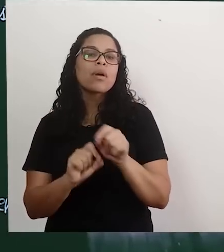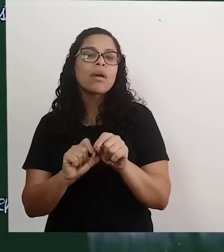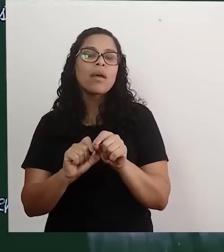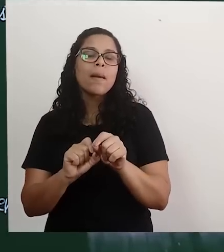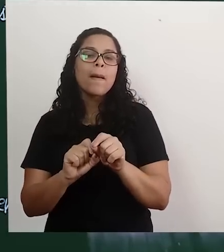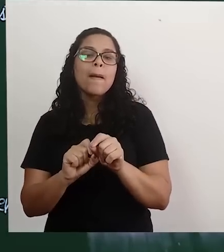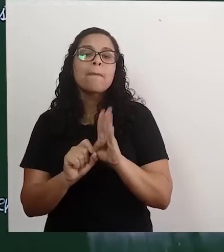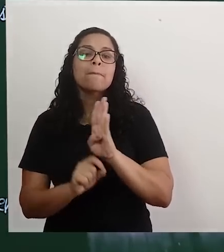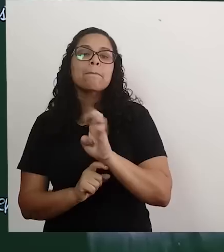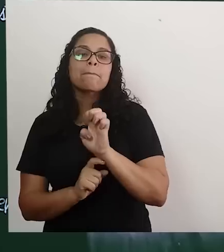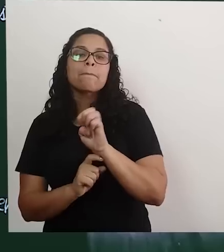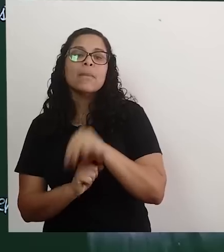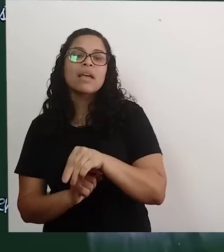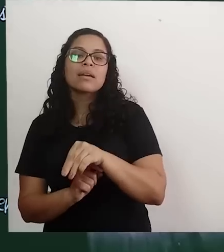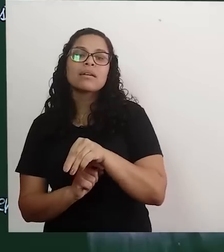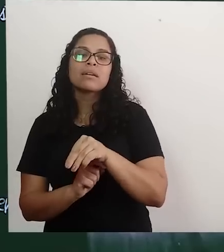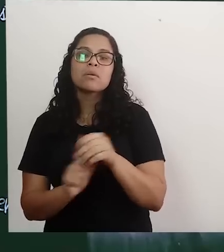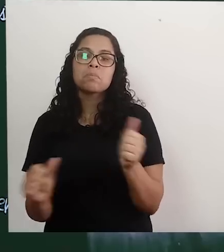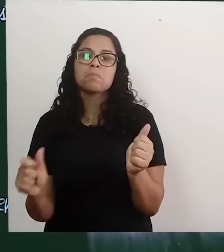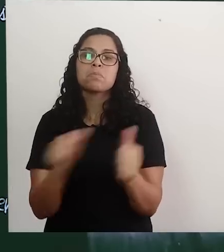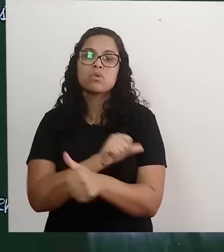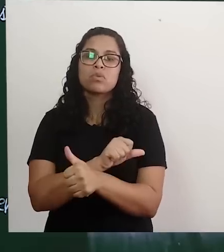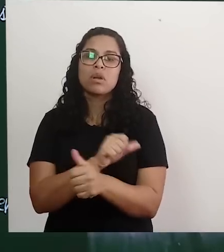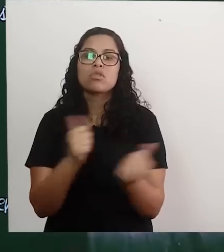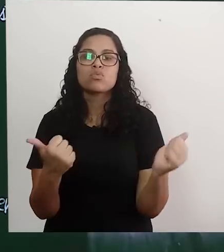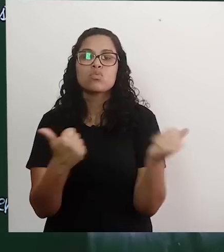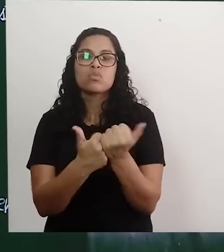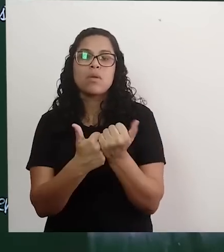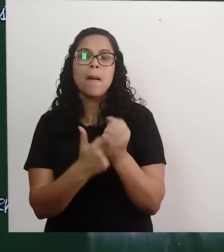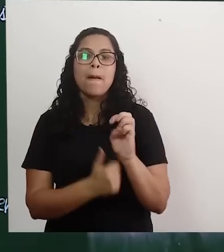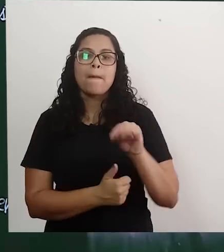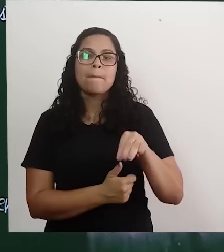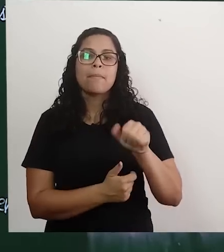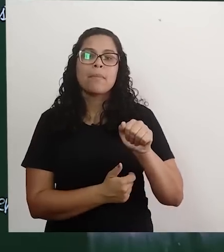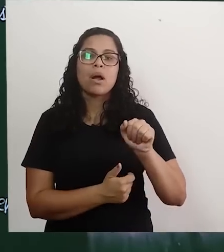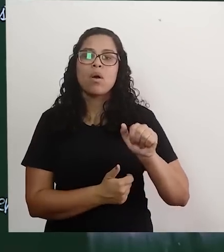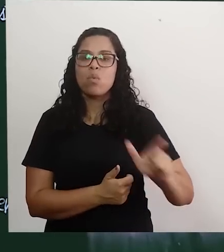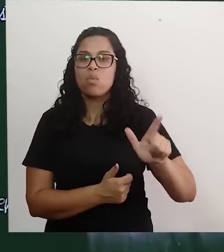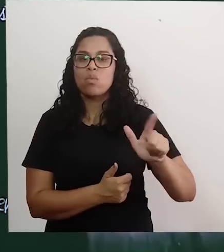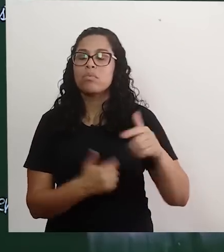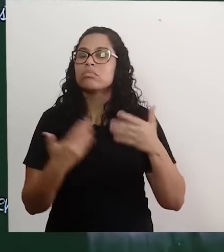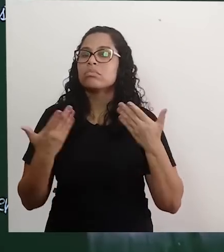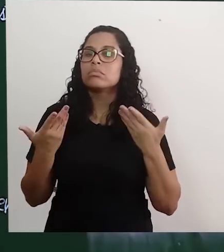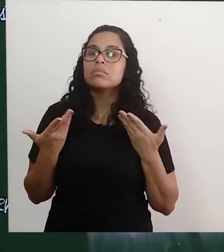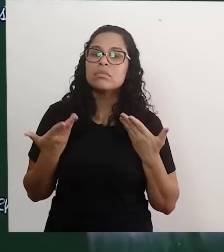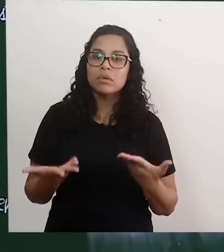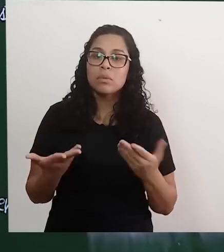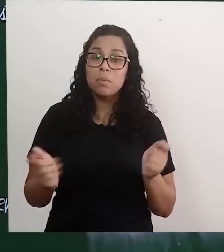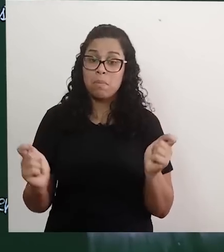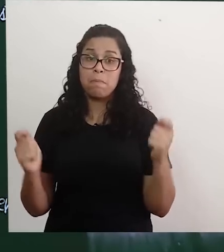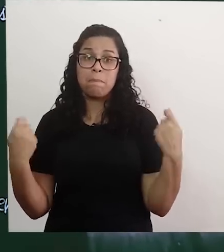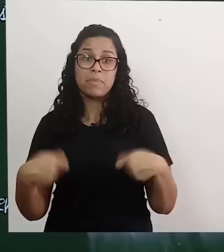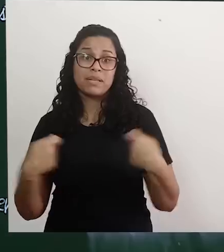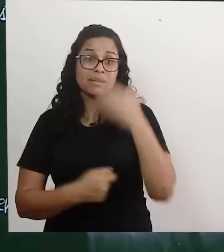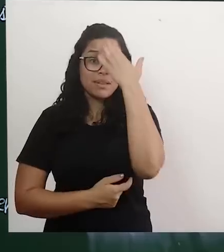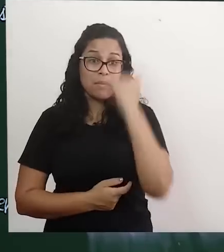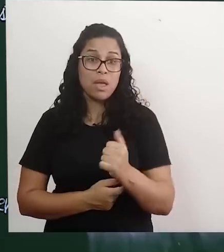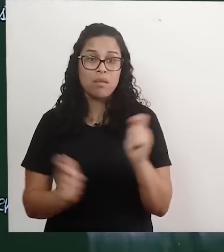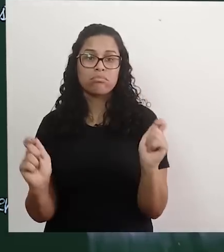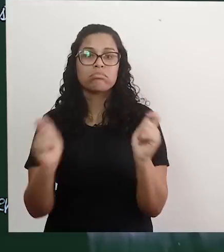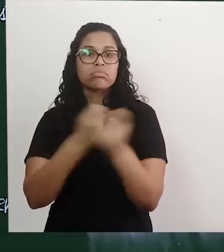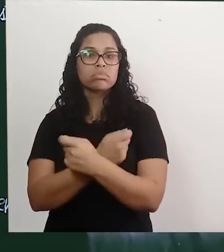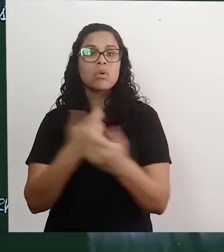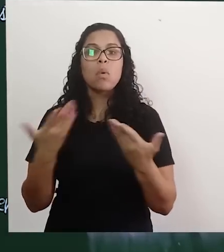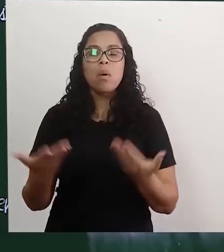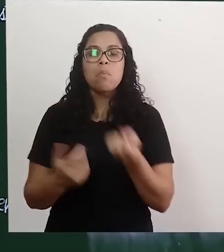contrário de bem. Então, uma forma de você saber se utiliza mal com U ou mal com L é fazendo a relação com os opostos. E lembrando da classe,